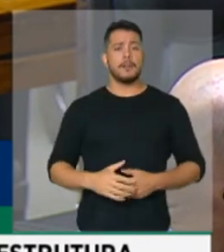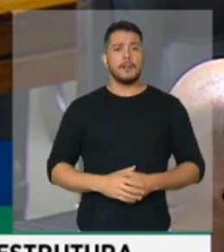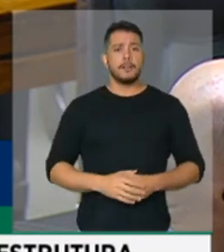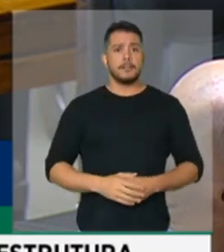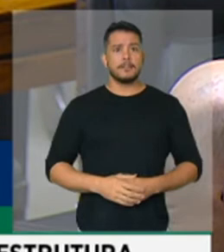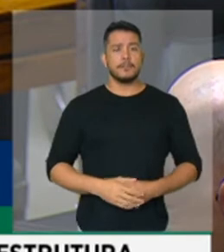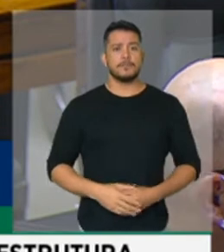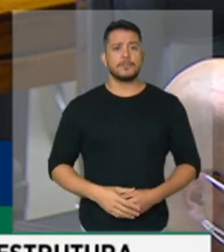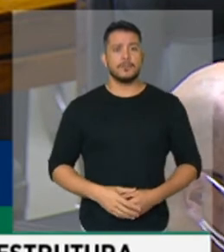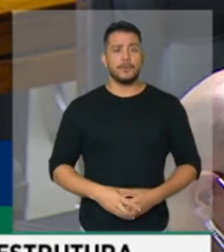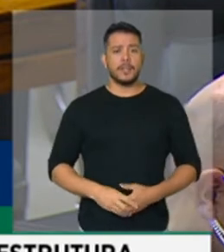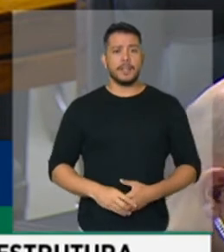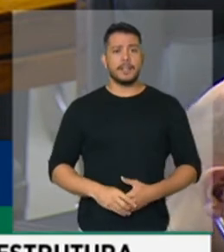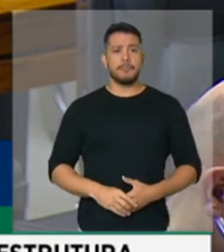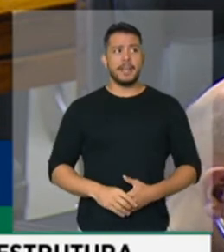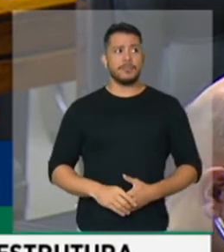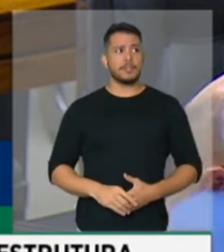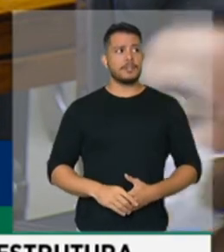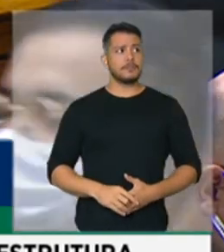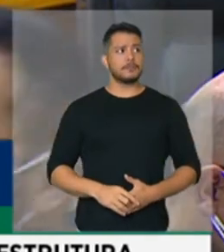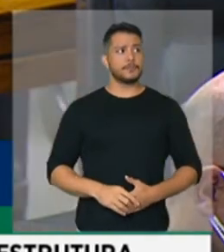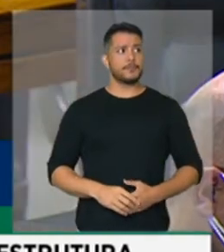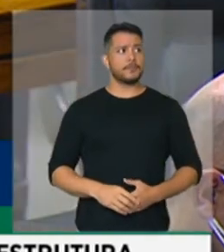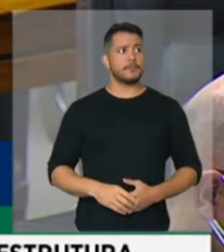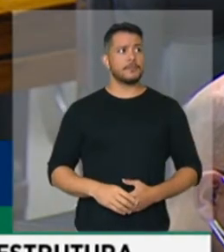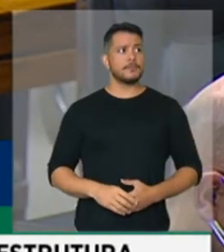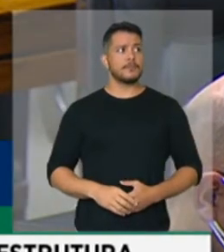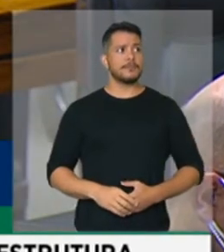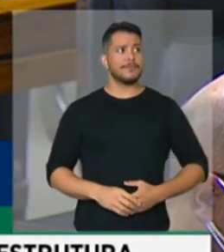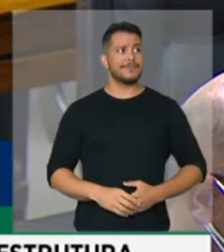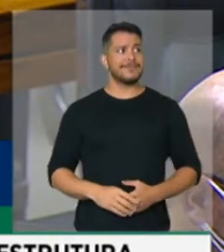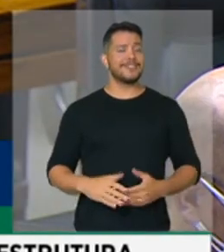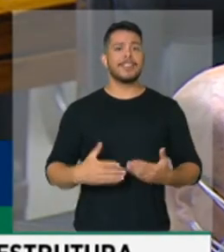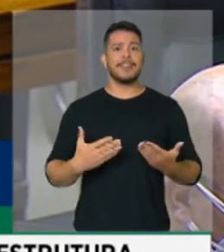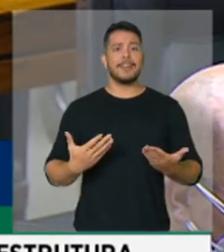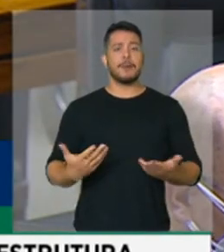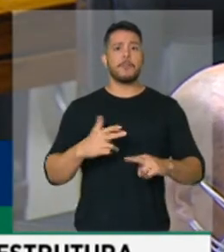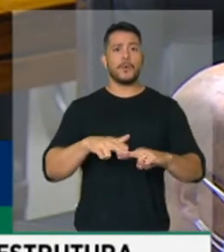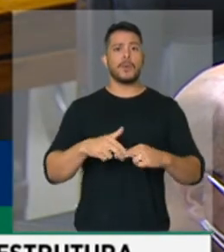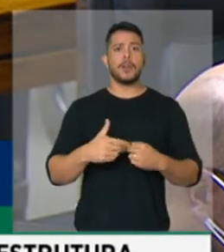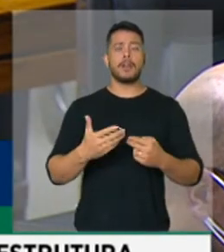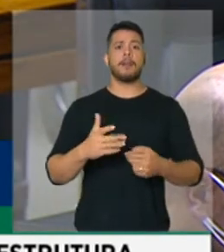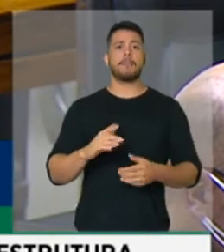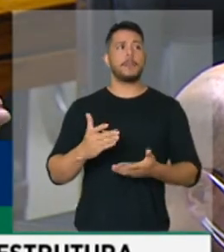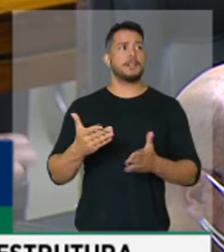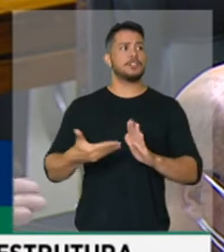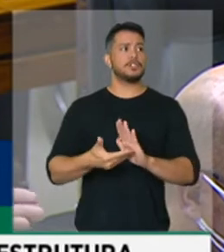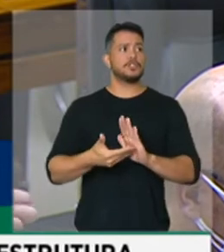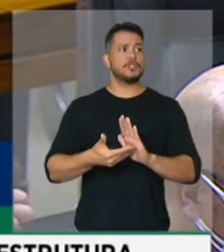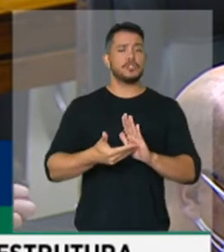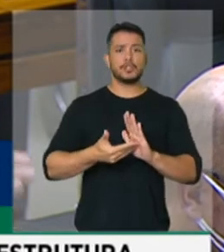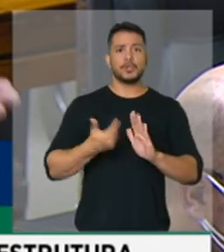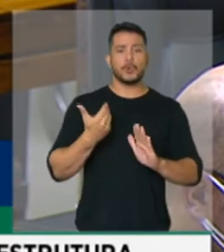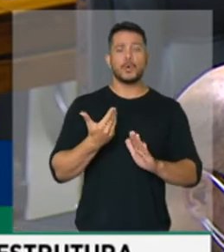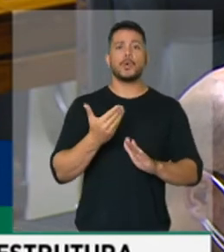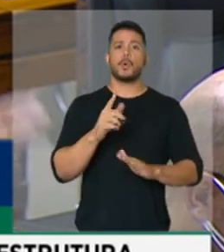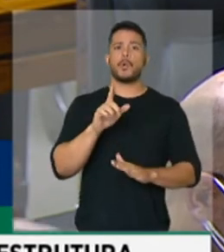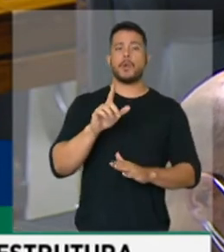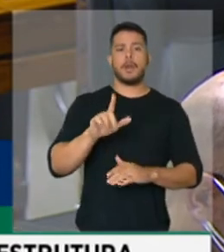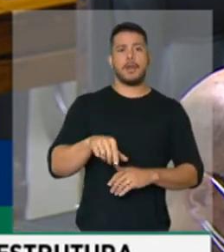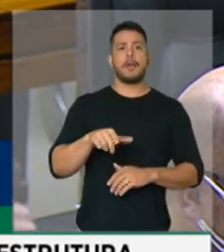o BNDES, desmontou o Banco de Desenvolvimento Nacional. Nós não vemos lá